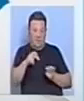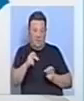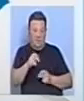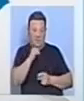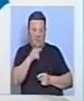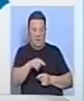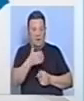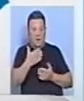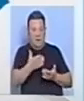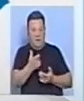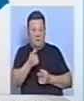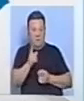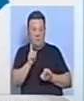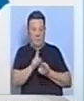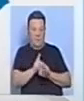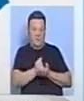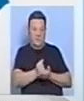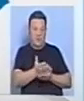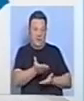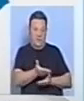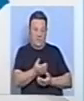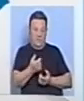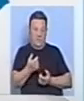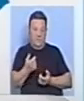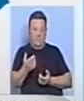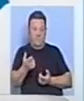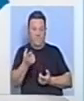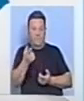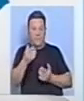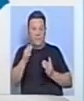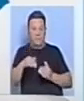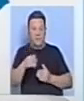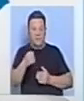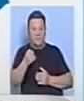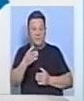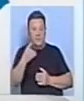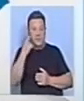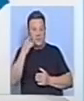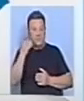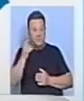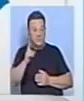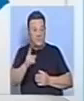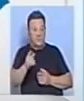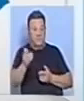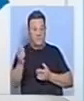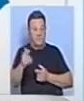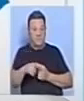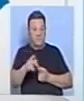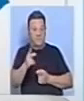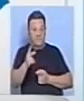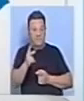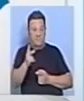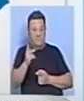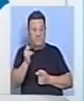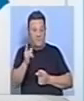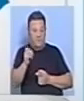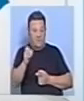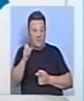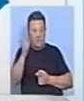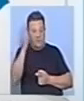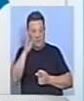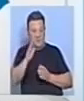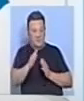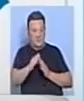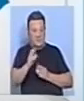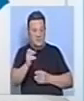terão uma assistência. Menos boa notícia vem de Vila Real de Santo António, onde